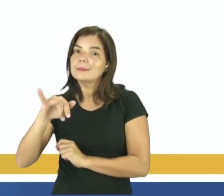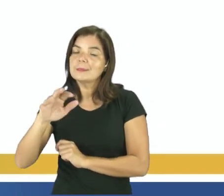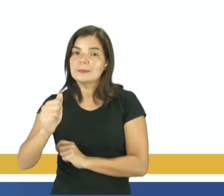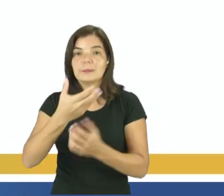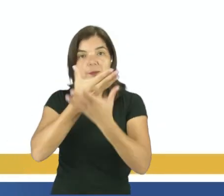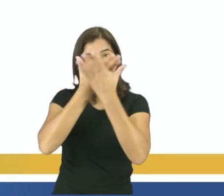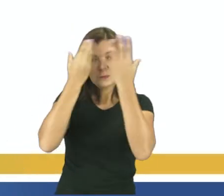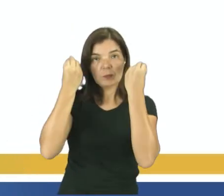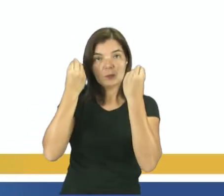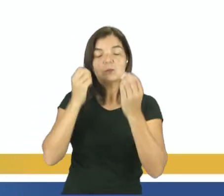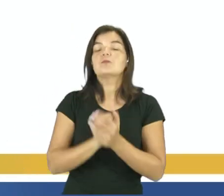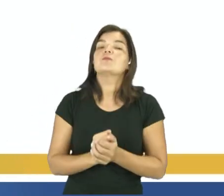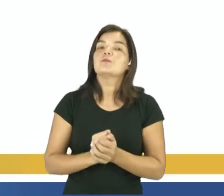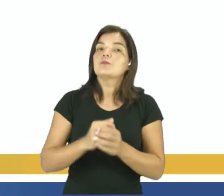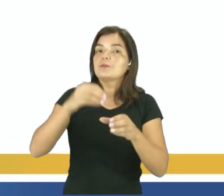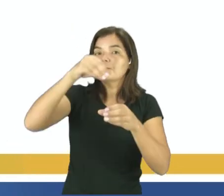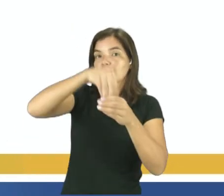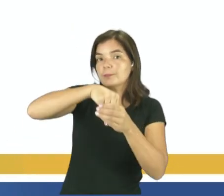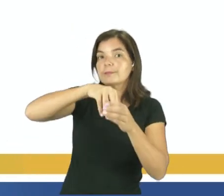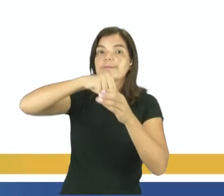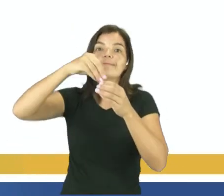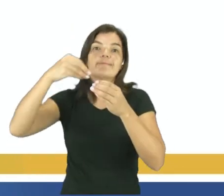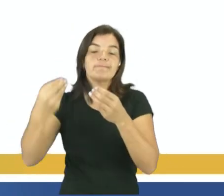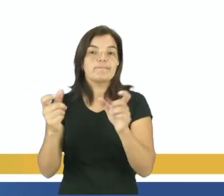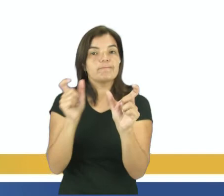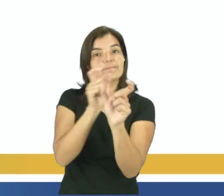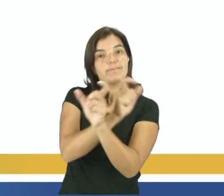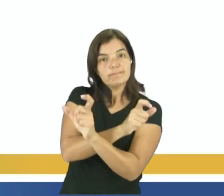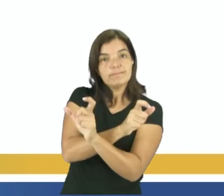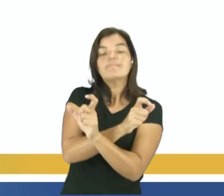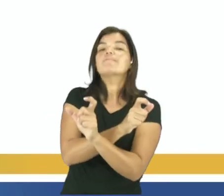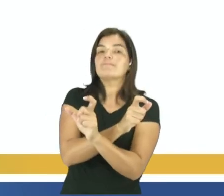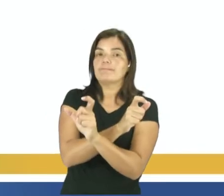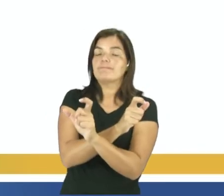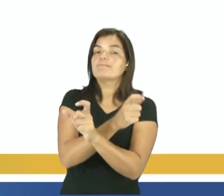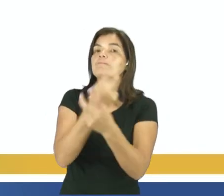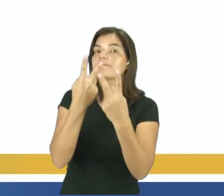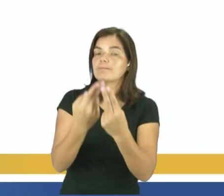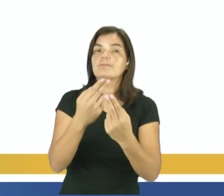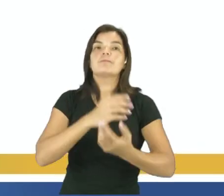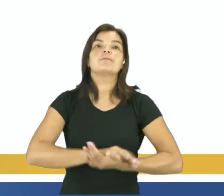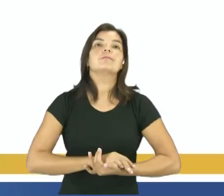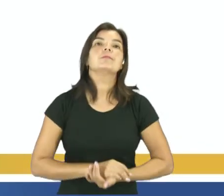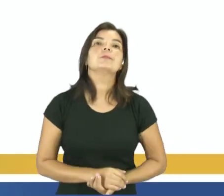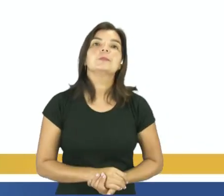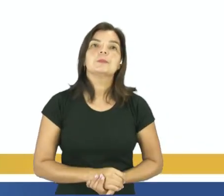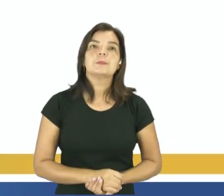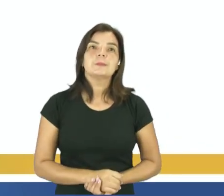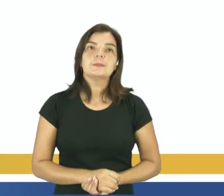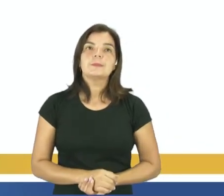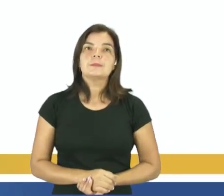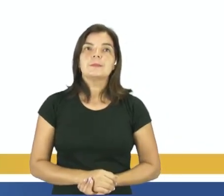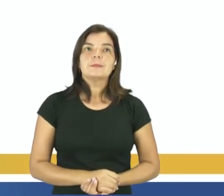esqueça, alternos externos e internos, os pares deles entre si são congruentes.